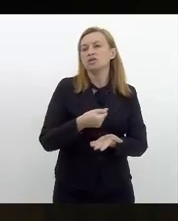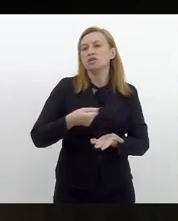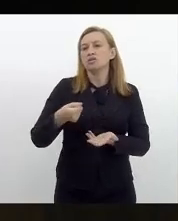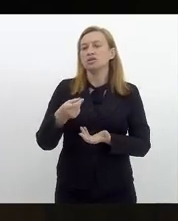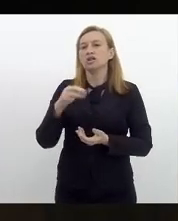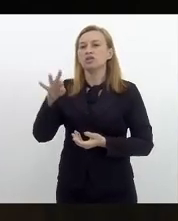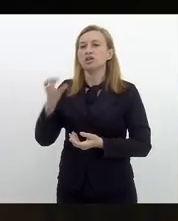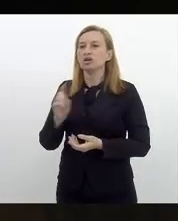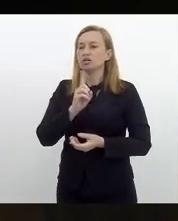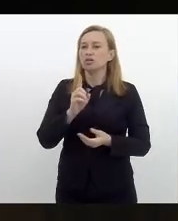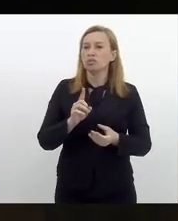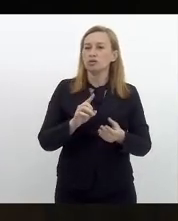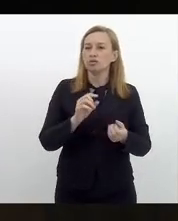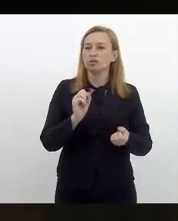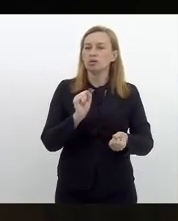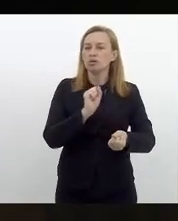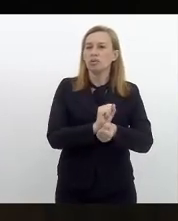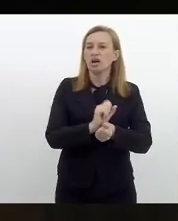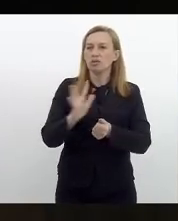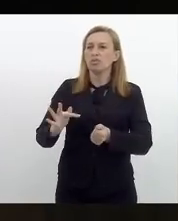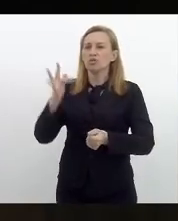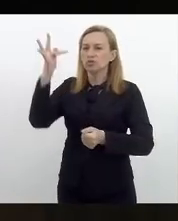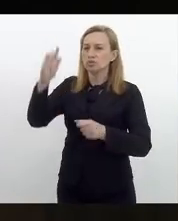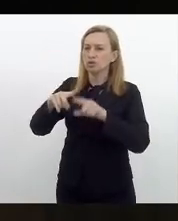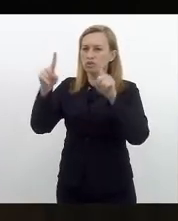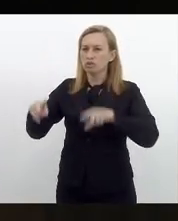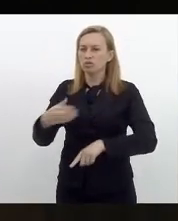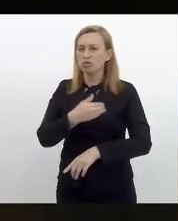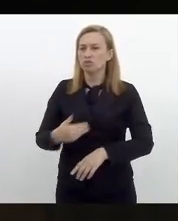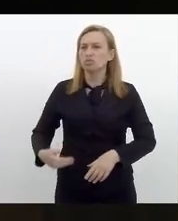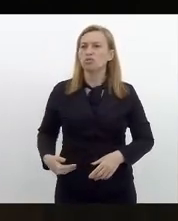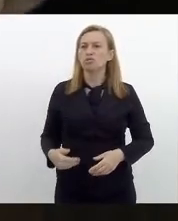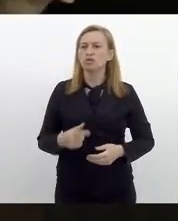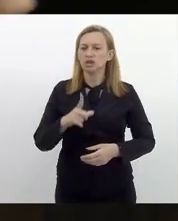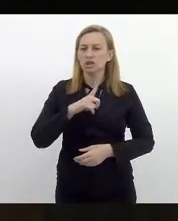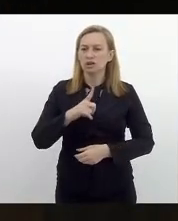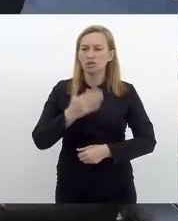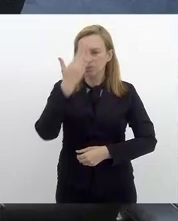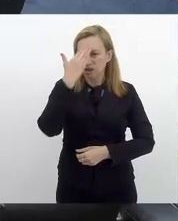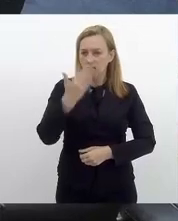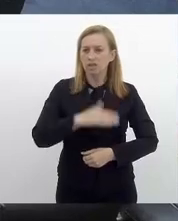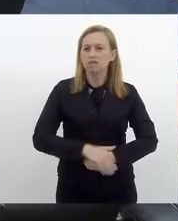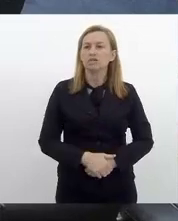mas que não deixe de ter esse benefício para os futuros servidores é isso obrigado a